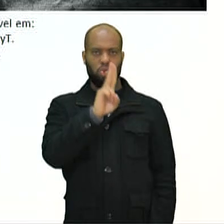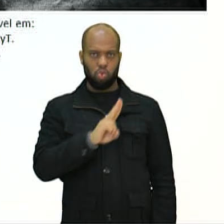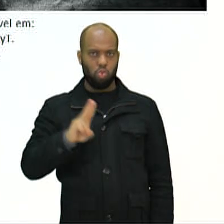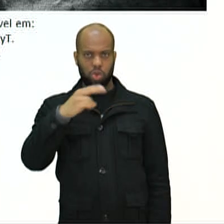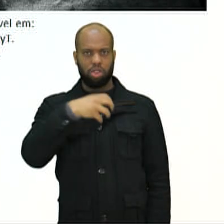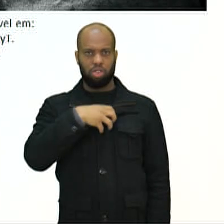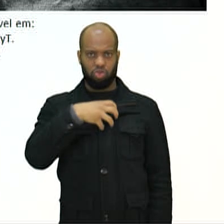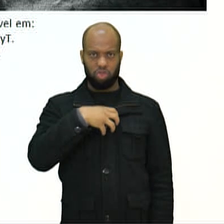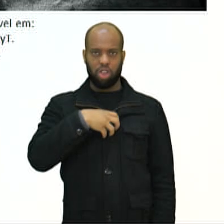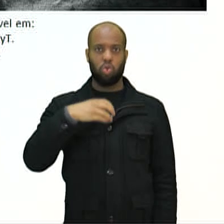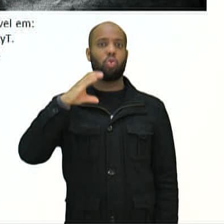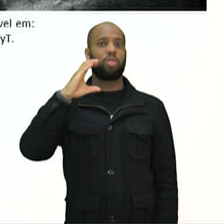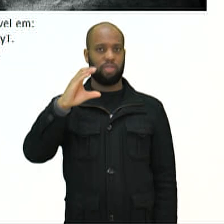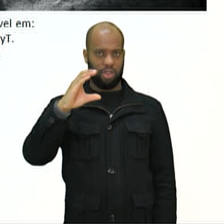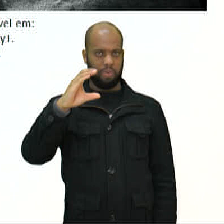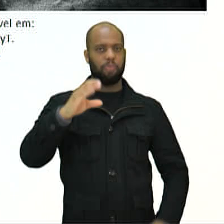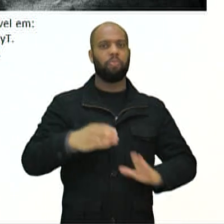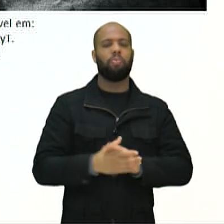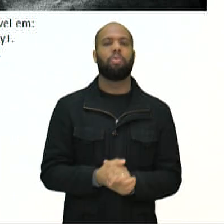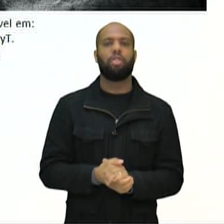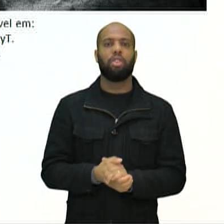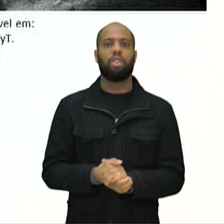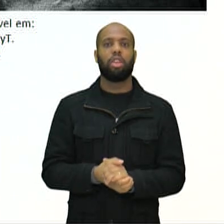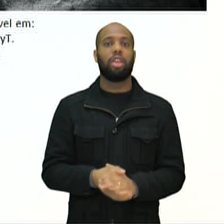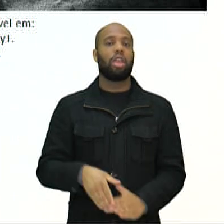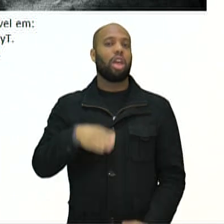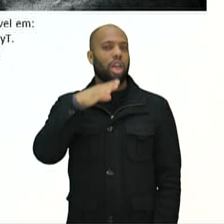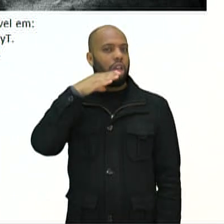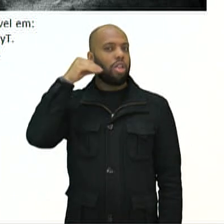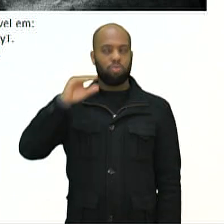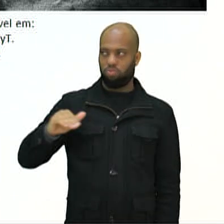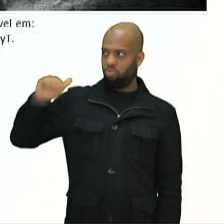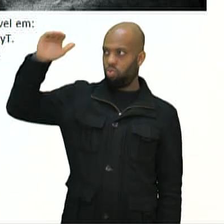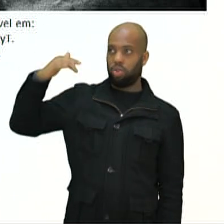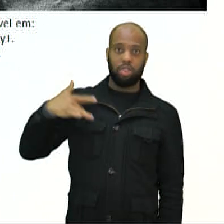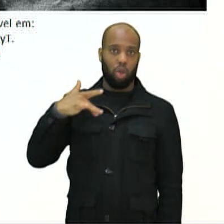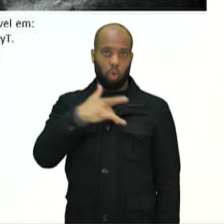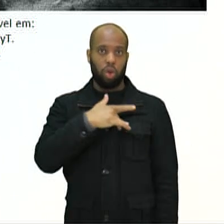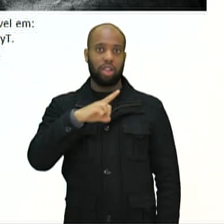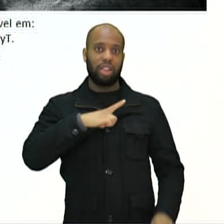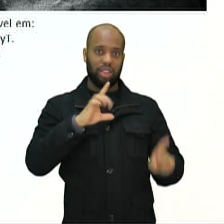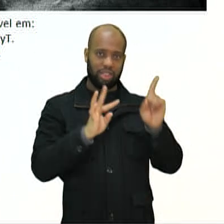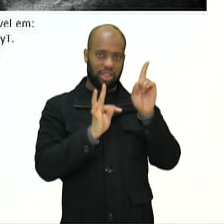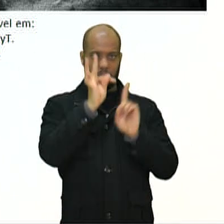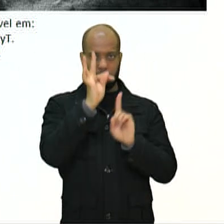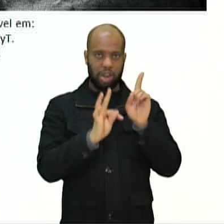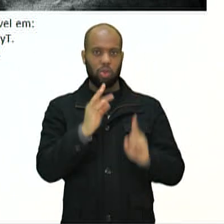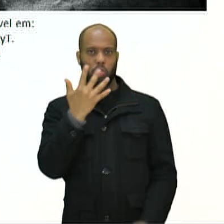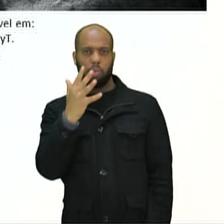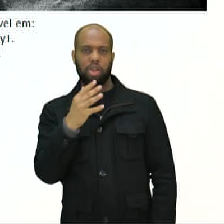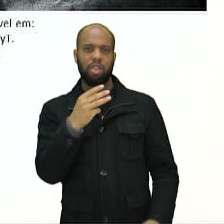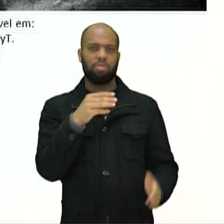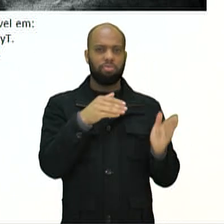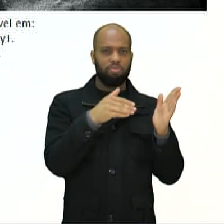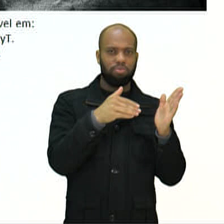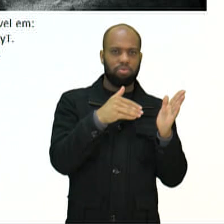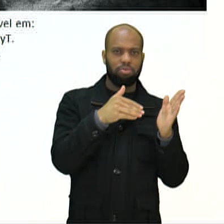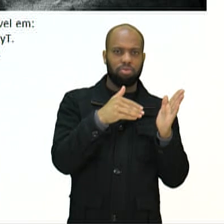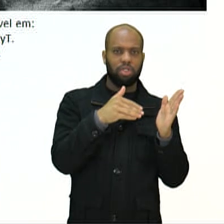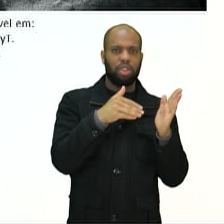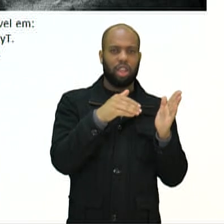escala centígrada, Celsius. Adultos saudáveis, então, tem uma temperatura que gira em torno de 35,8